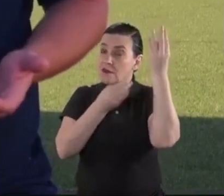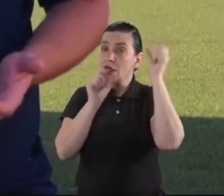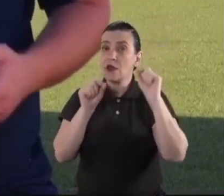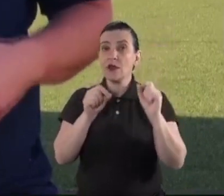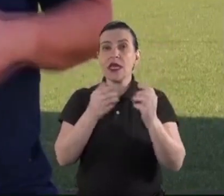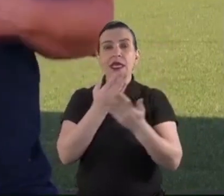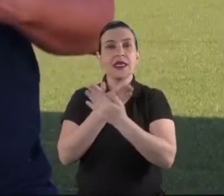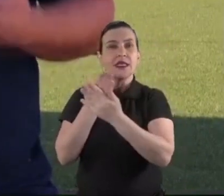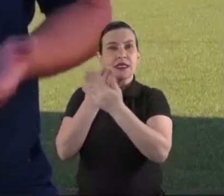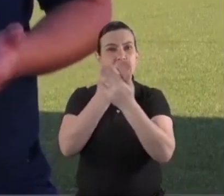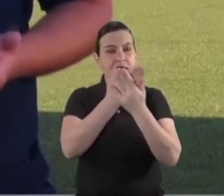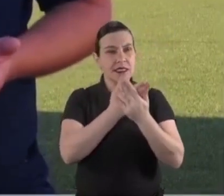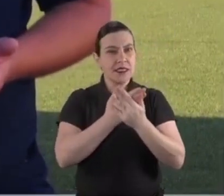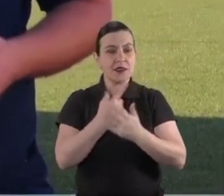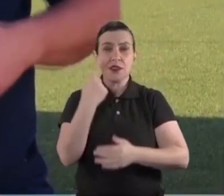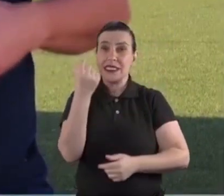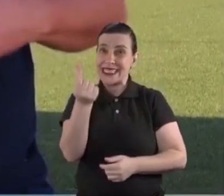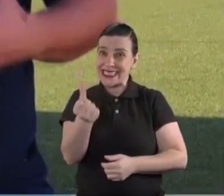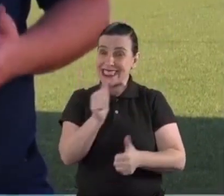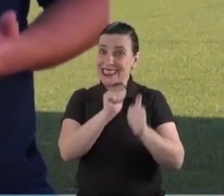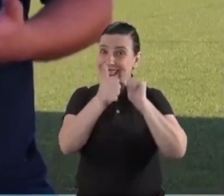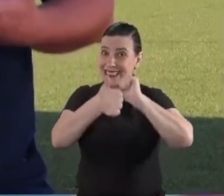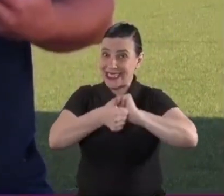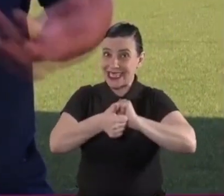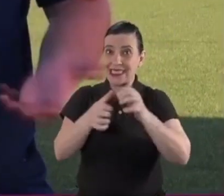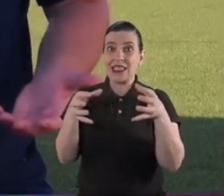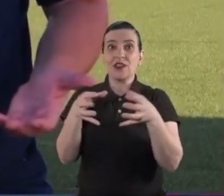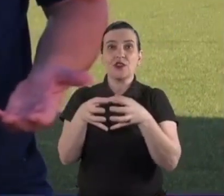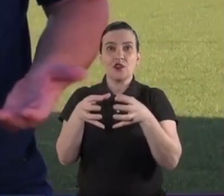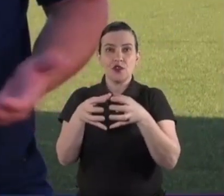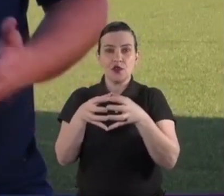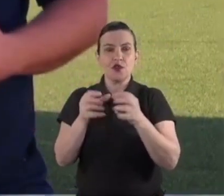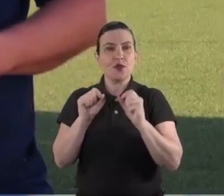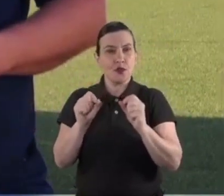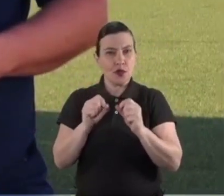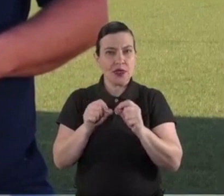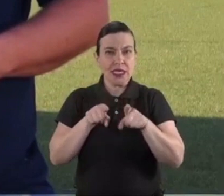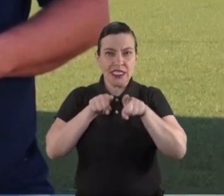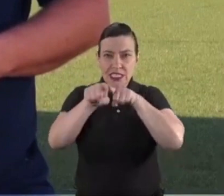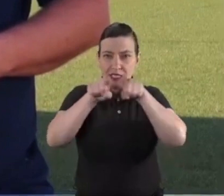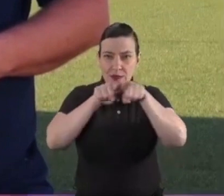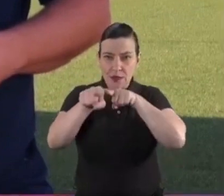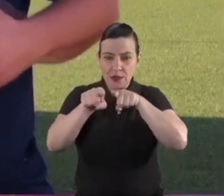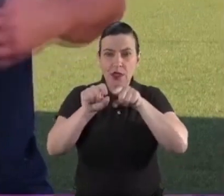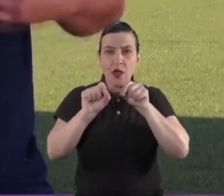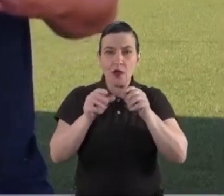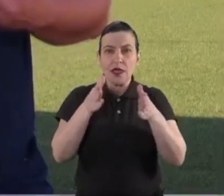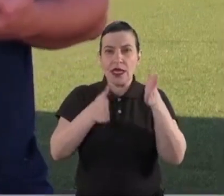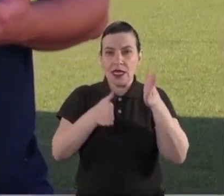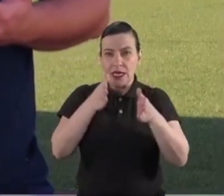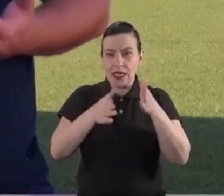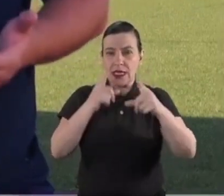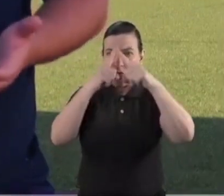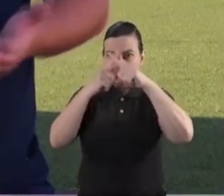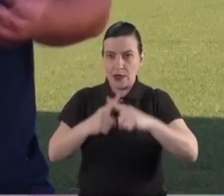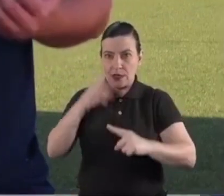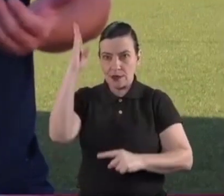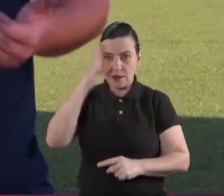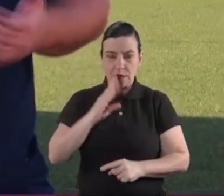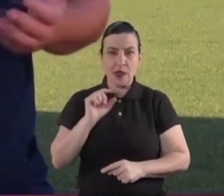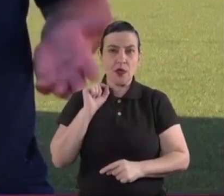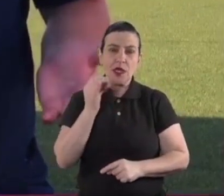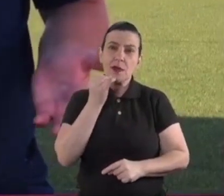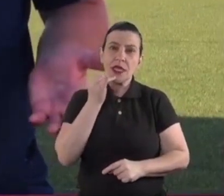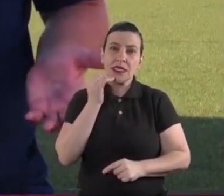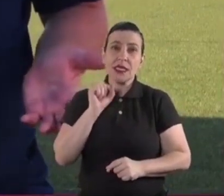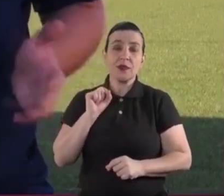estudo preliminar com 16 atletas de uma equipe que disputa a Série A do Campeonato Brasileiro. Nós medimos a capacidade de